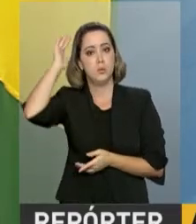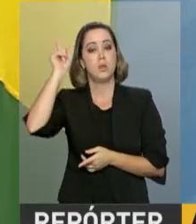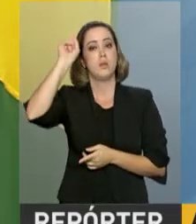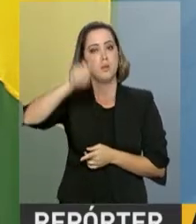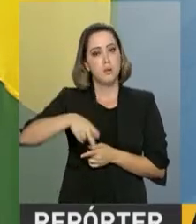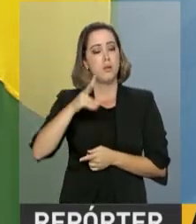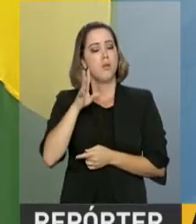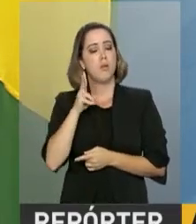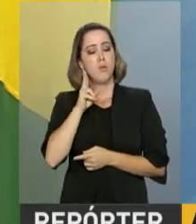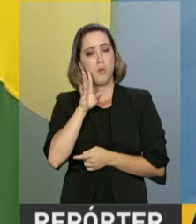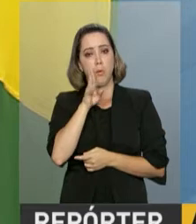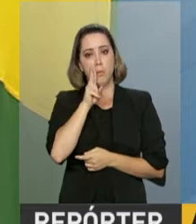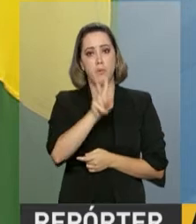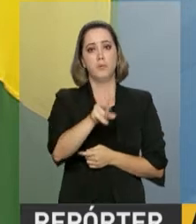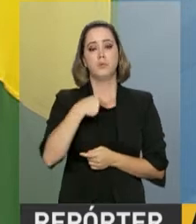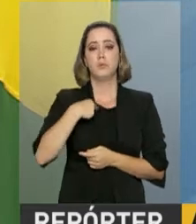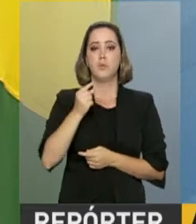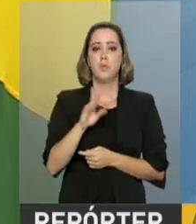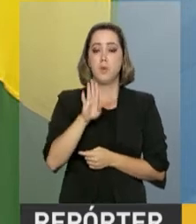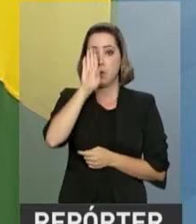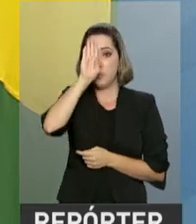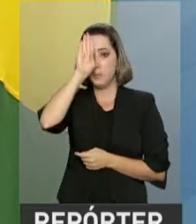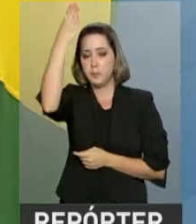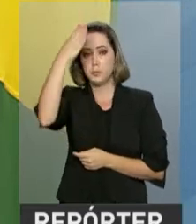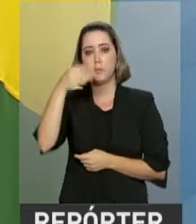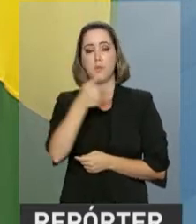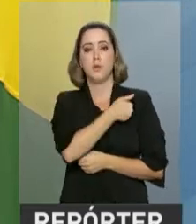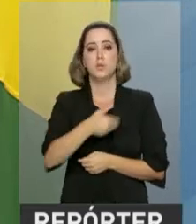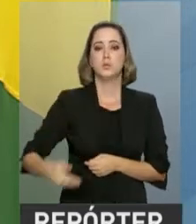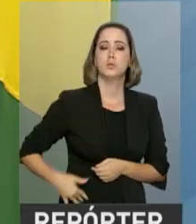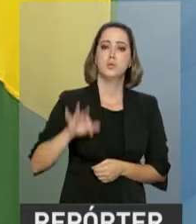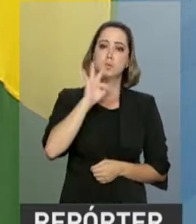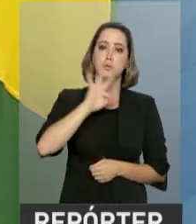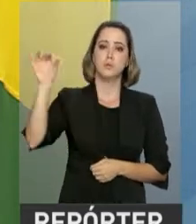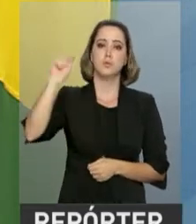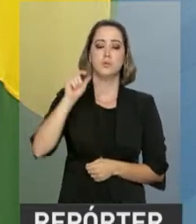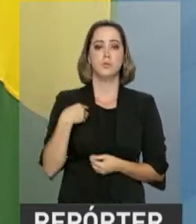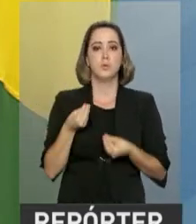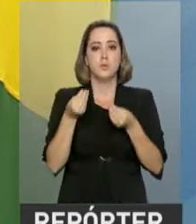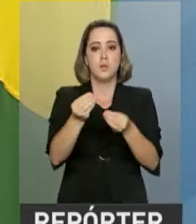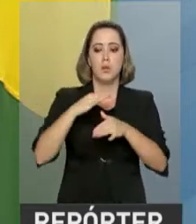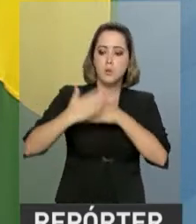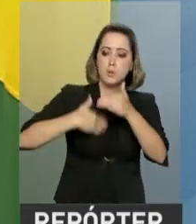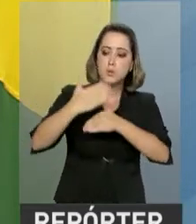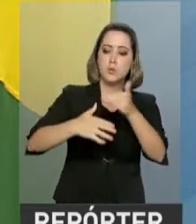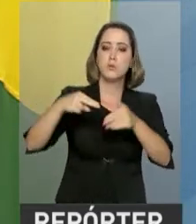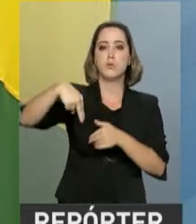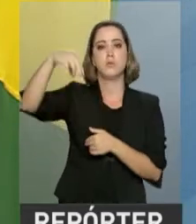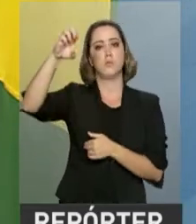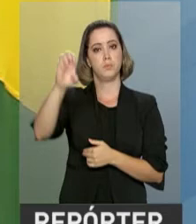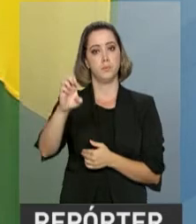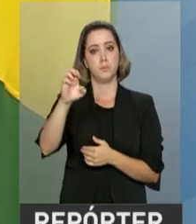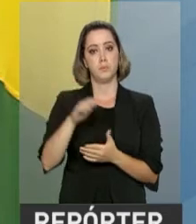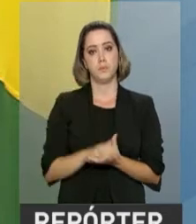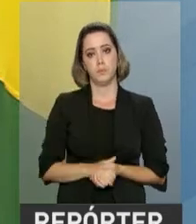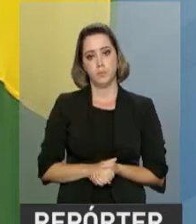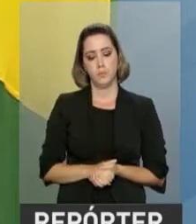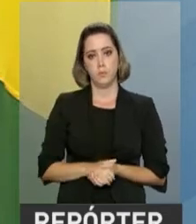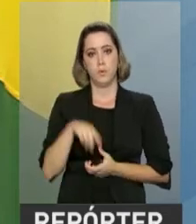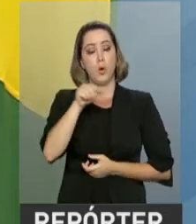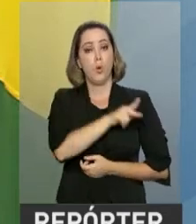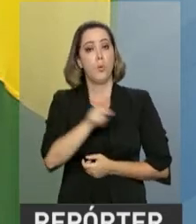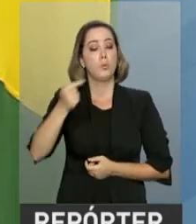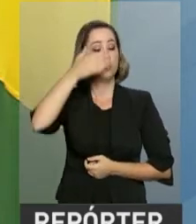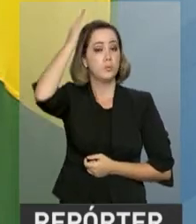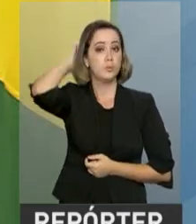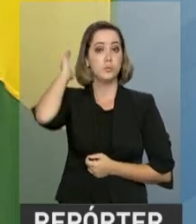uma expressão da prioridade conferida pelo governo federal ao desenvolvimento do Nordeste. Para o